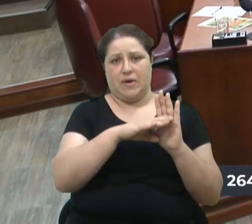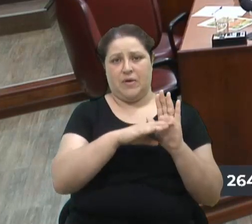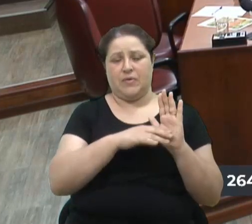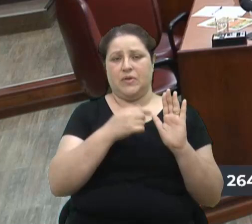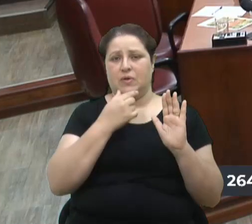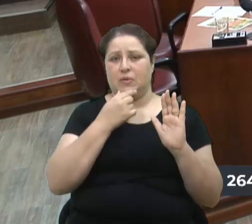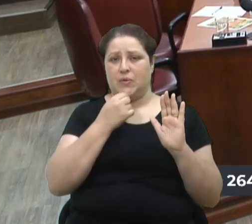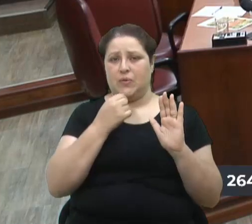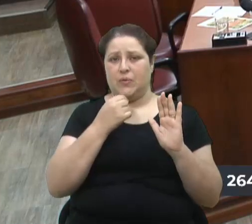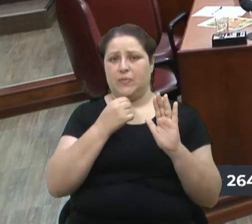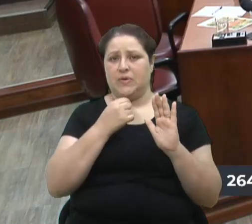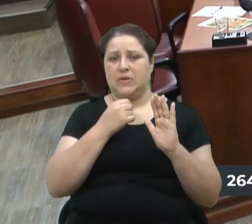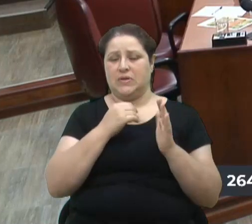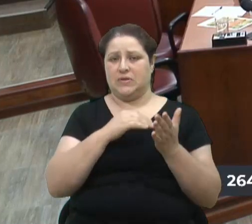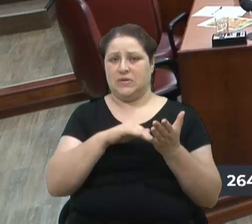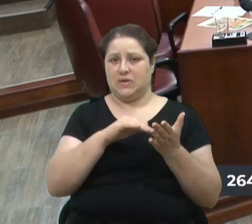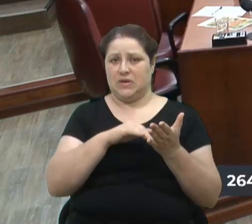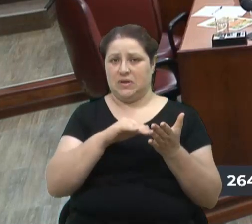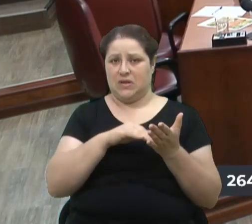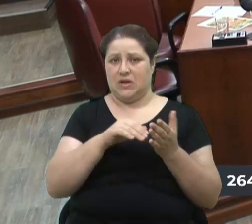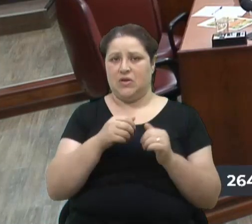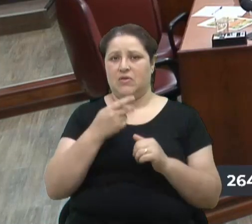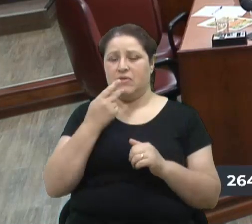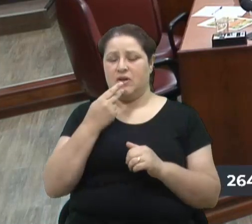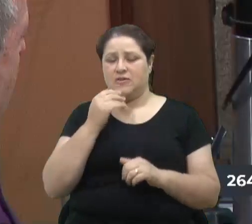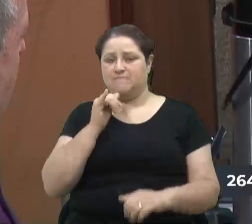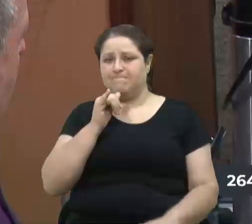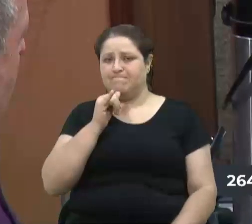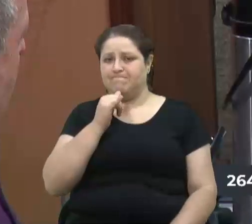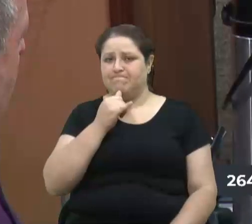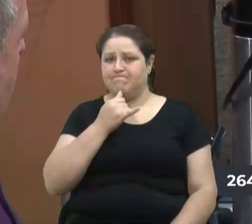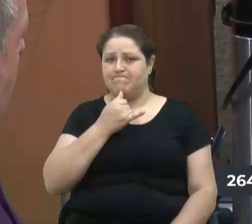secretário, mas dizer que lamentamos esse